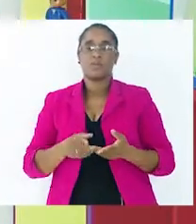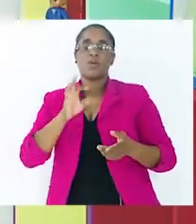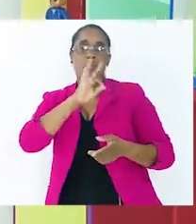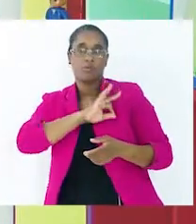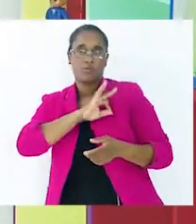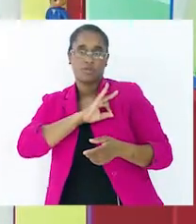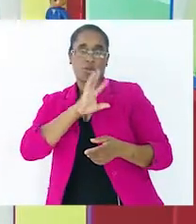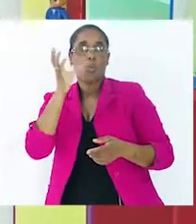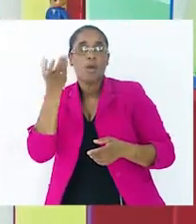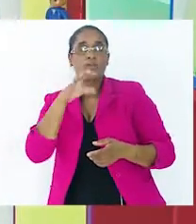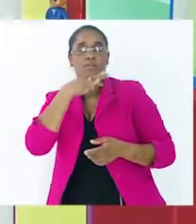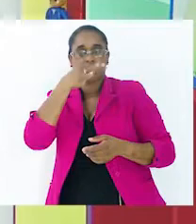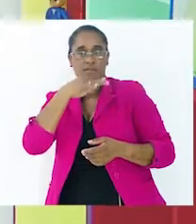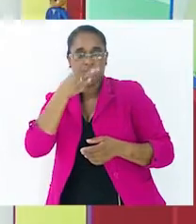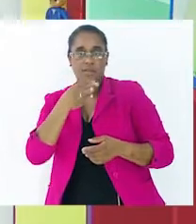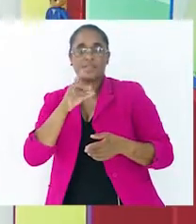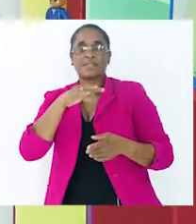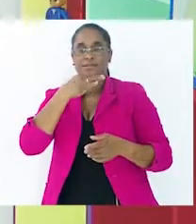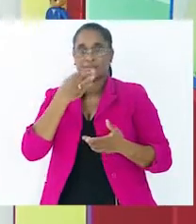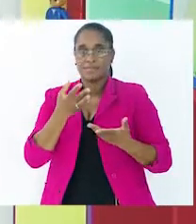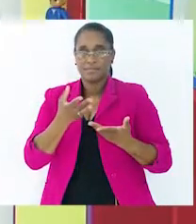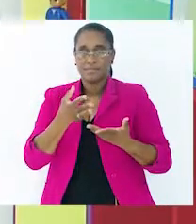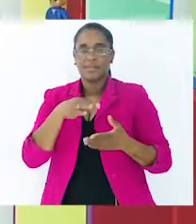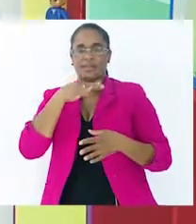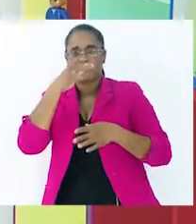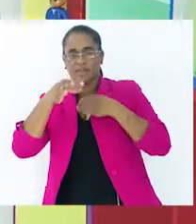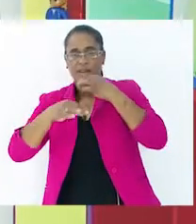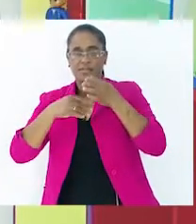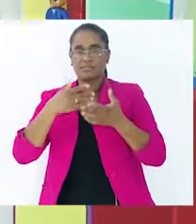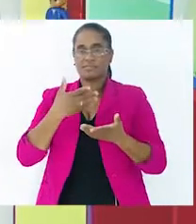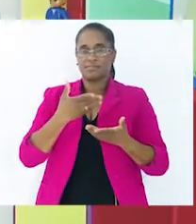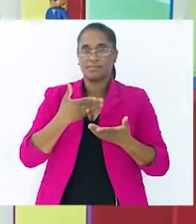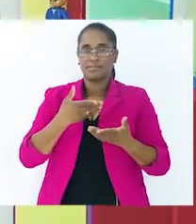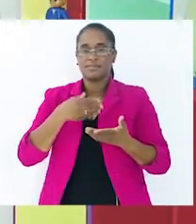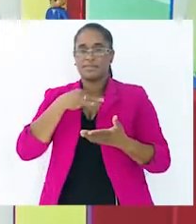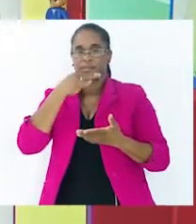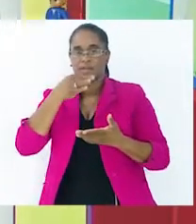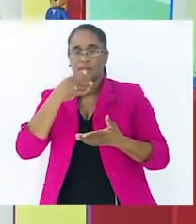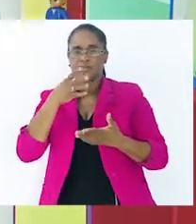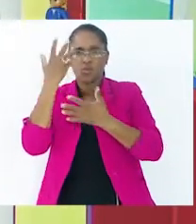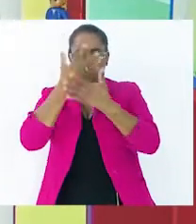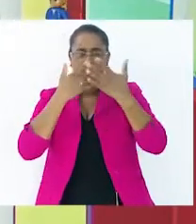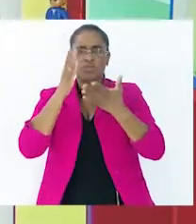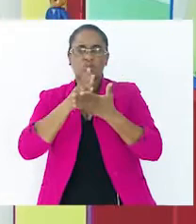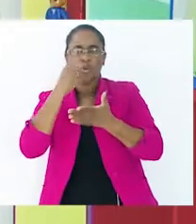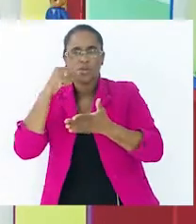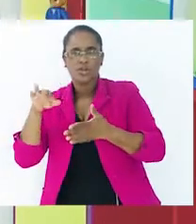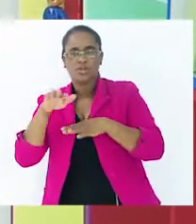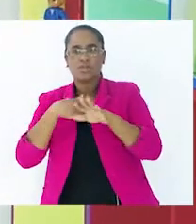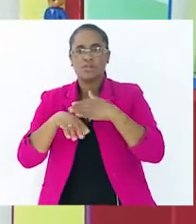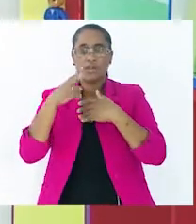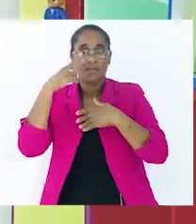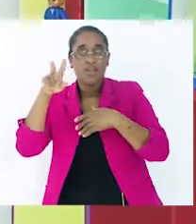professor, ao falar, disse confusões, só o menino é que as faz. Reparem nesta